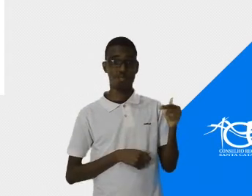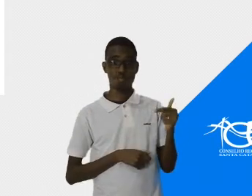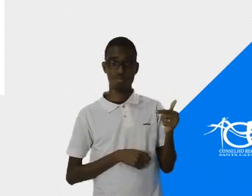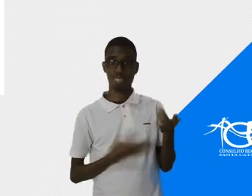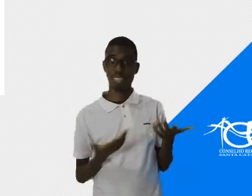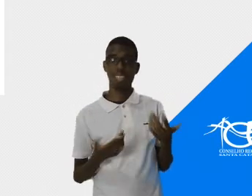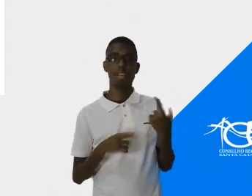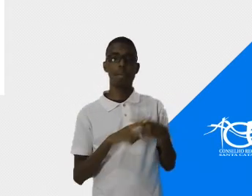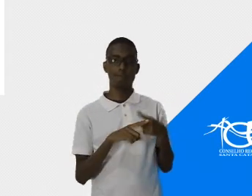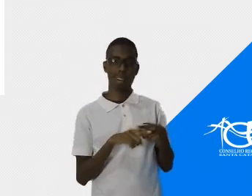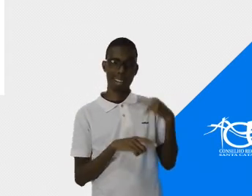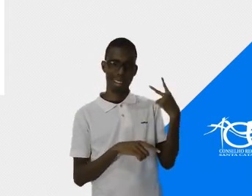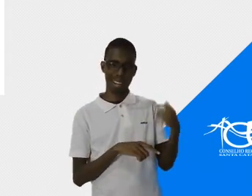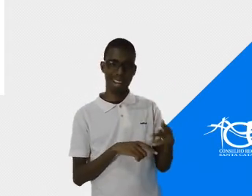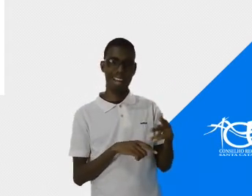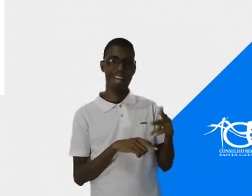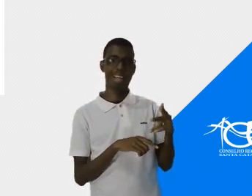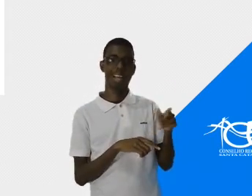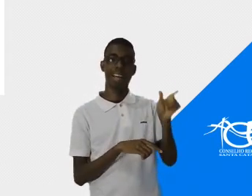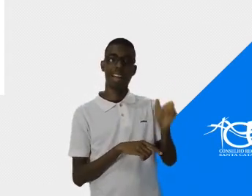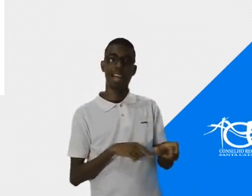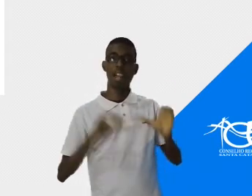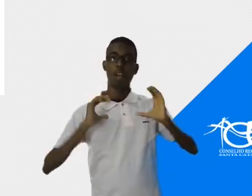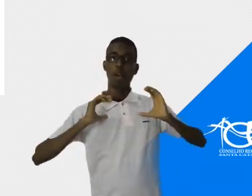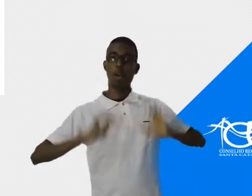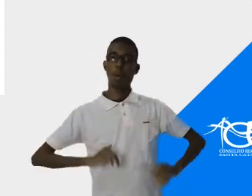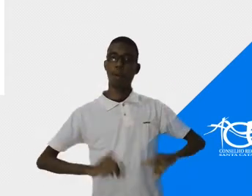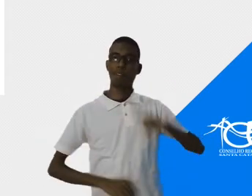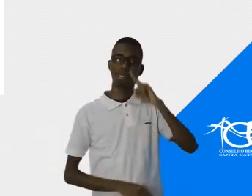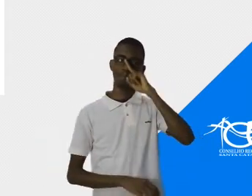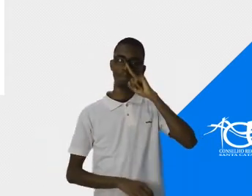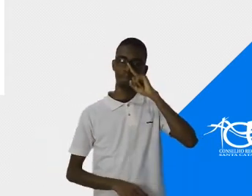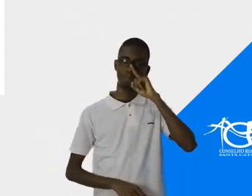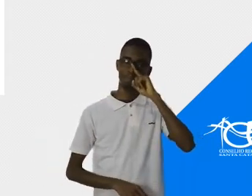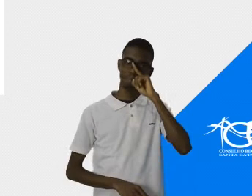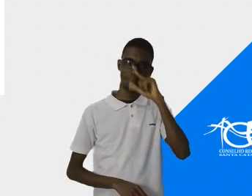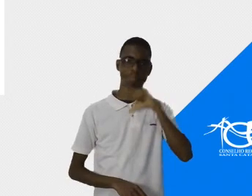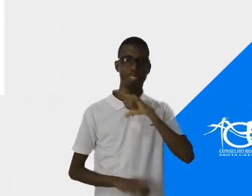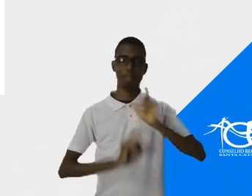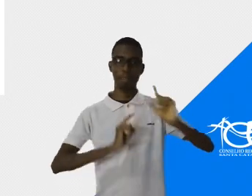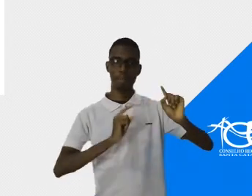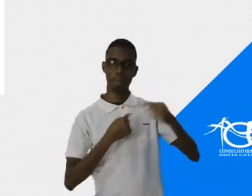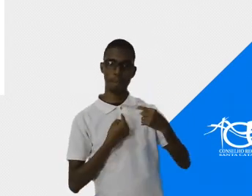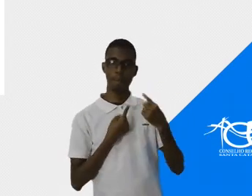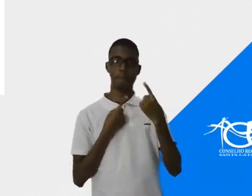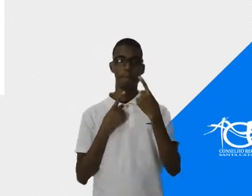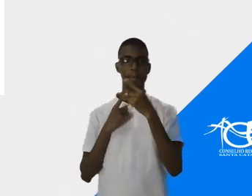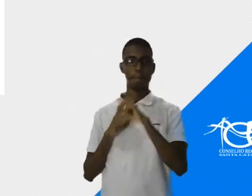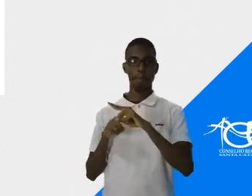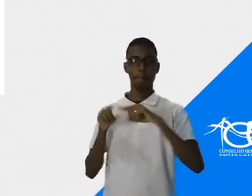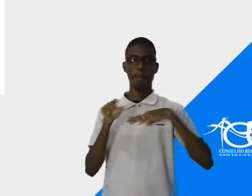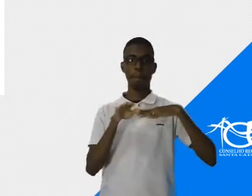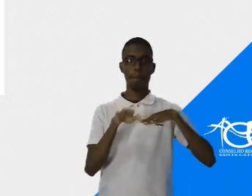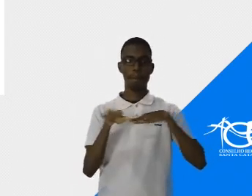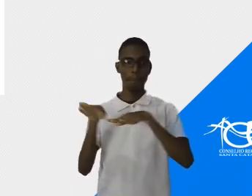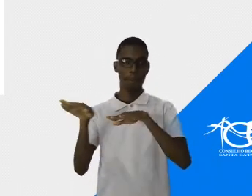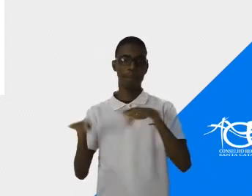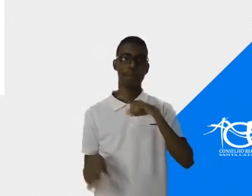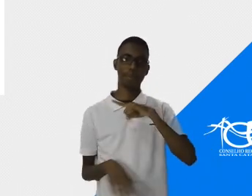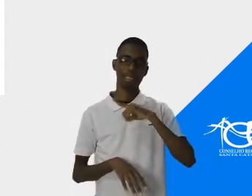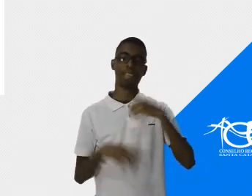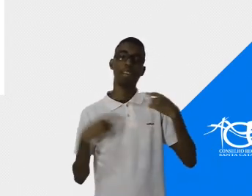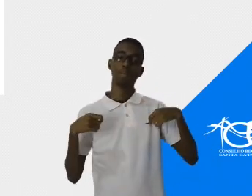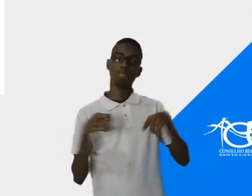aumentar o chamado comportamento vulnerável, ofensivo ou abusivo para si mesmo, para os outros, sistema trânsito. É isso que a avaliação psicológica do trânsito